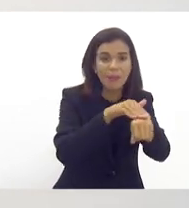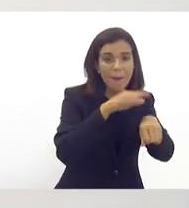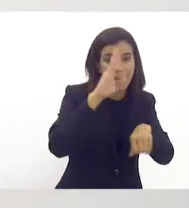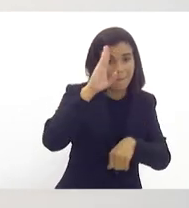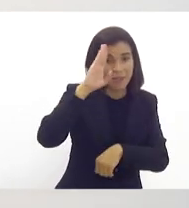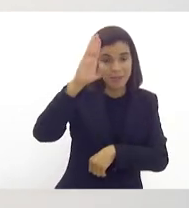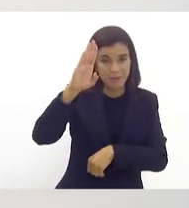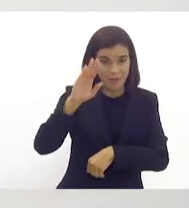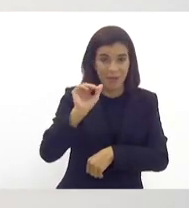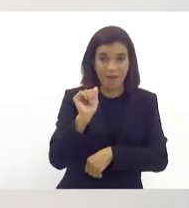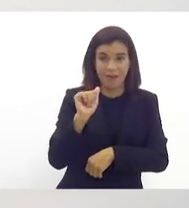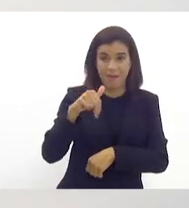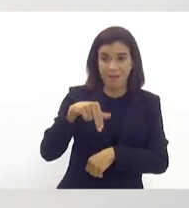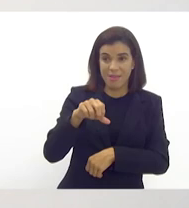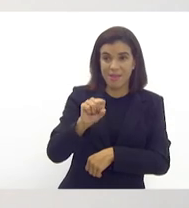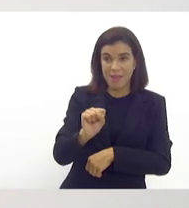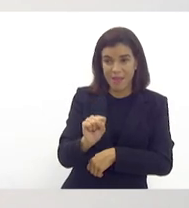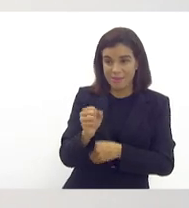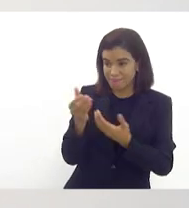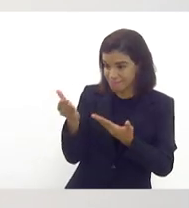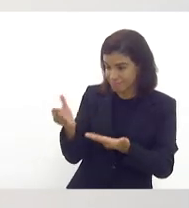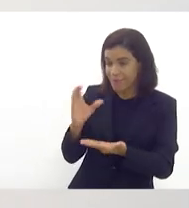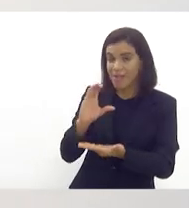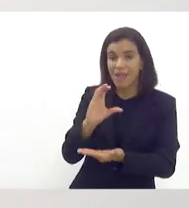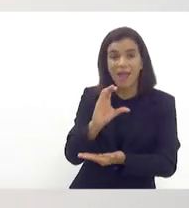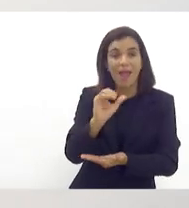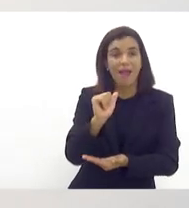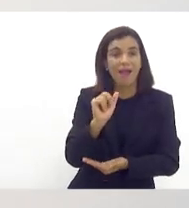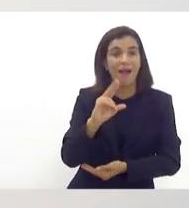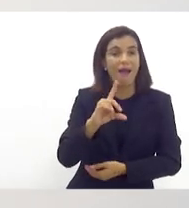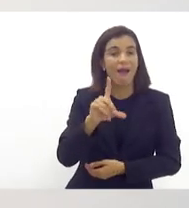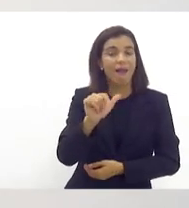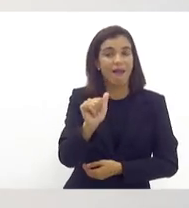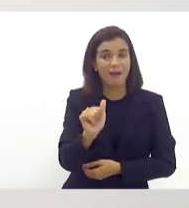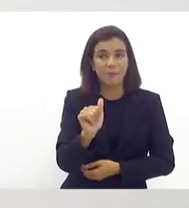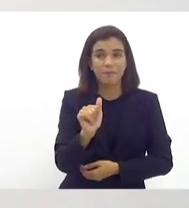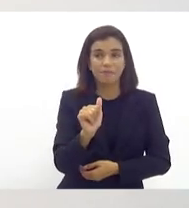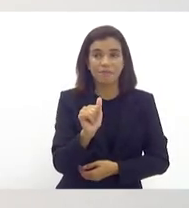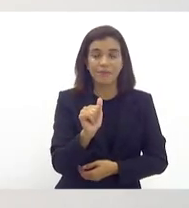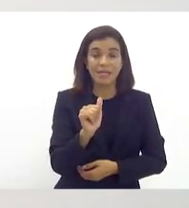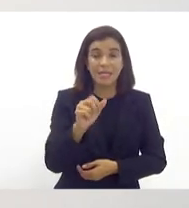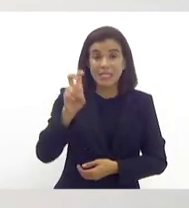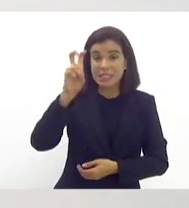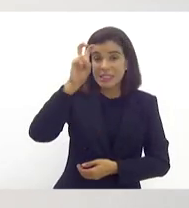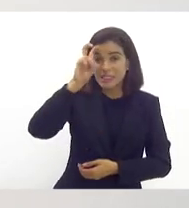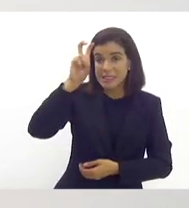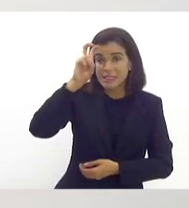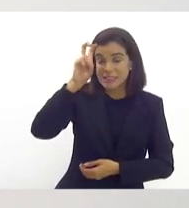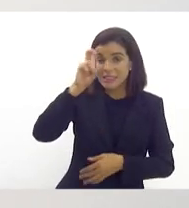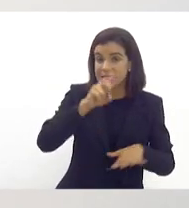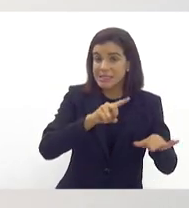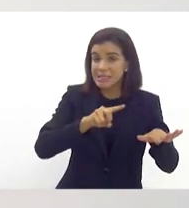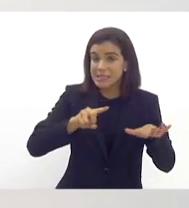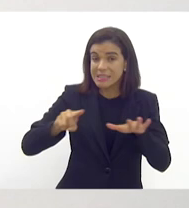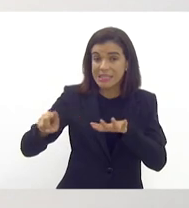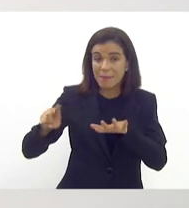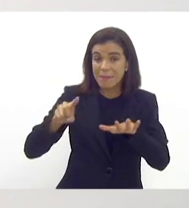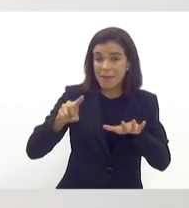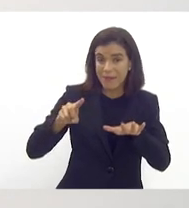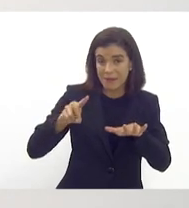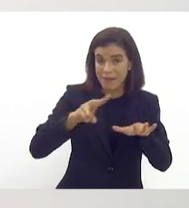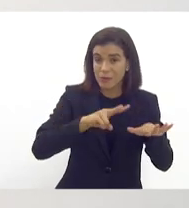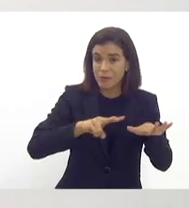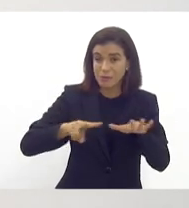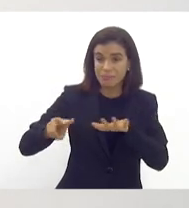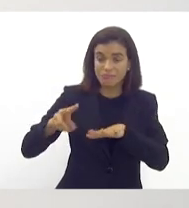própria Agência Nacional de saúde a Dra Carla aqui presente a gente fez reunião por exemplo na quinta-feira na semana anterior que iria acabar esse